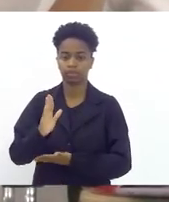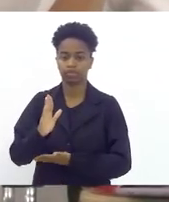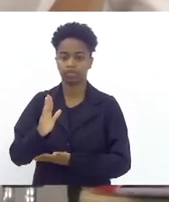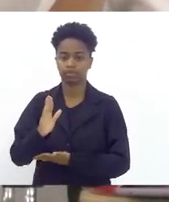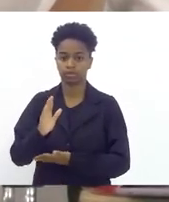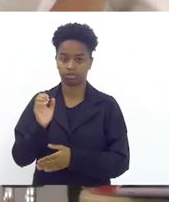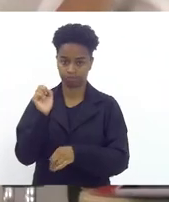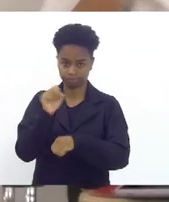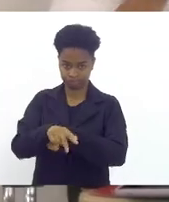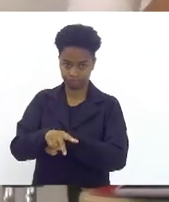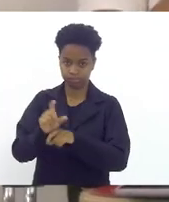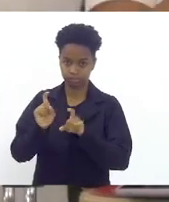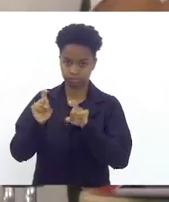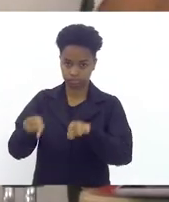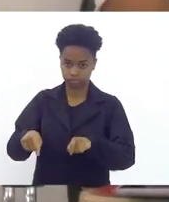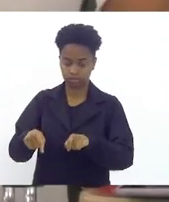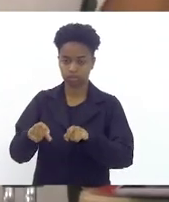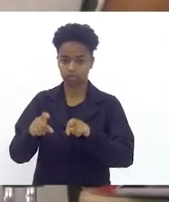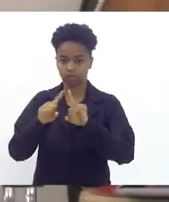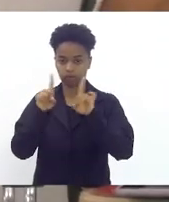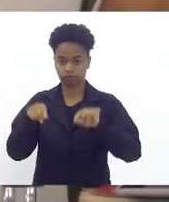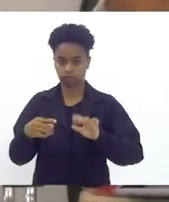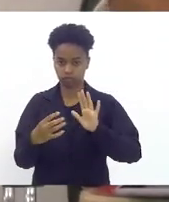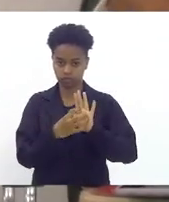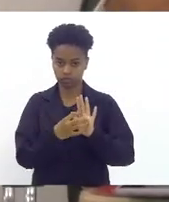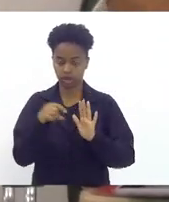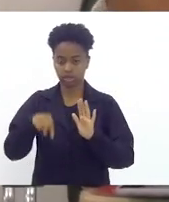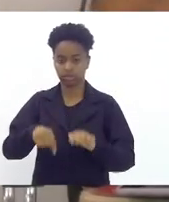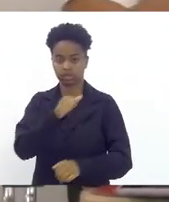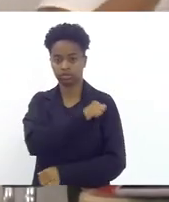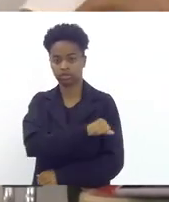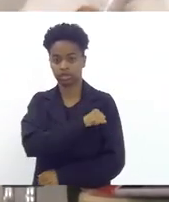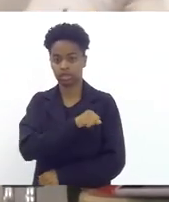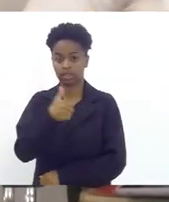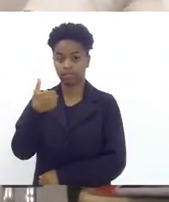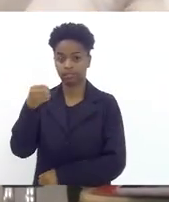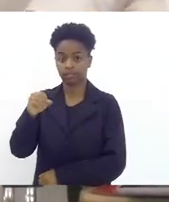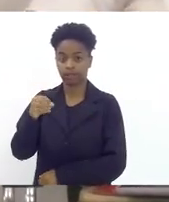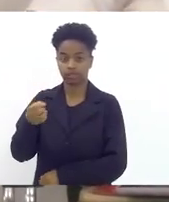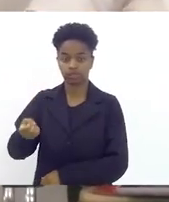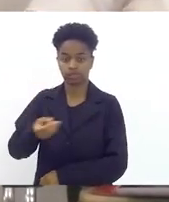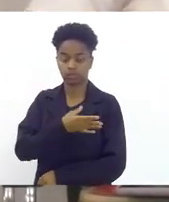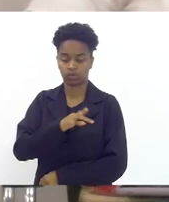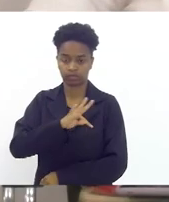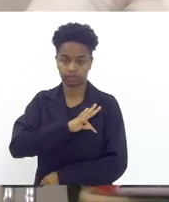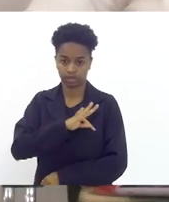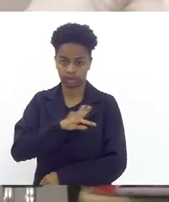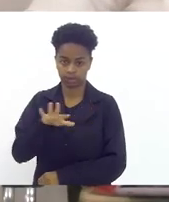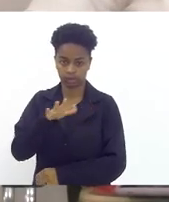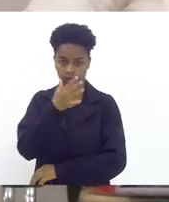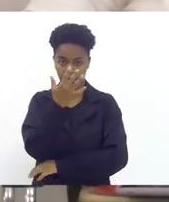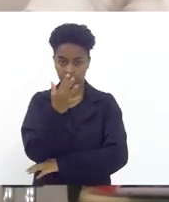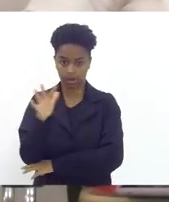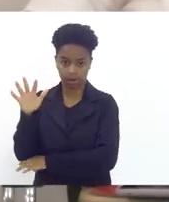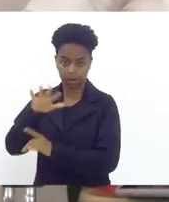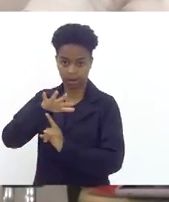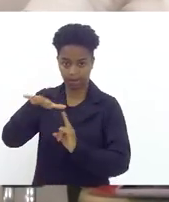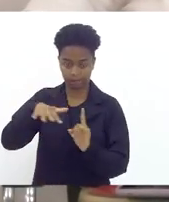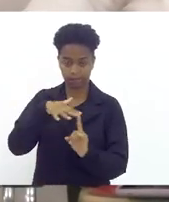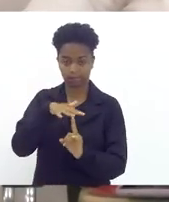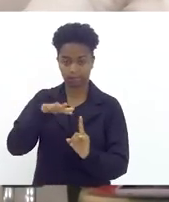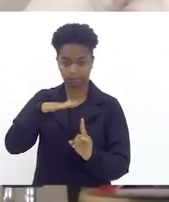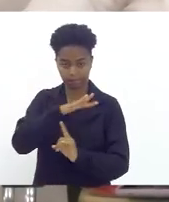ingressaram no quadro de servidores do Rio de Janeiro 10 novos técnicos ambientais e ainda tem 26